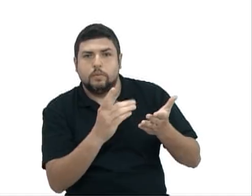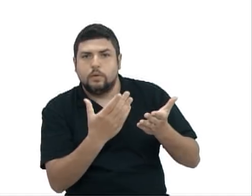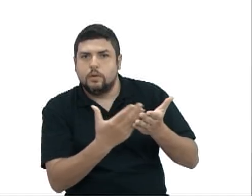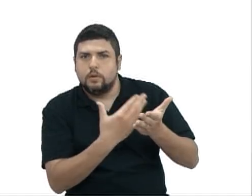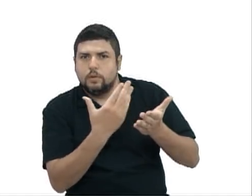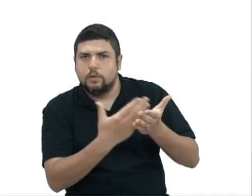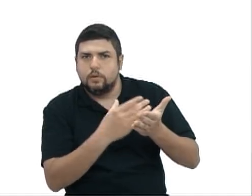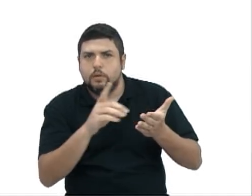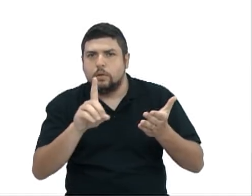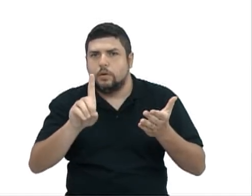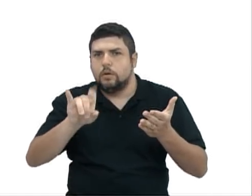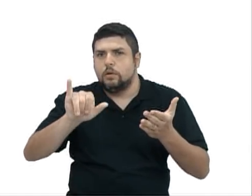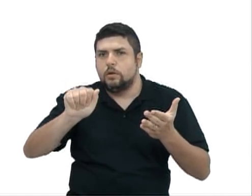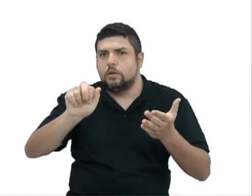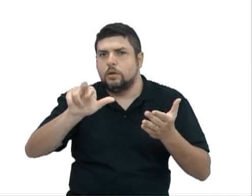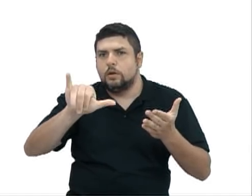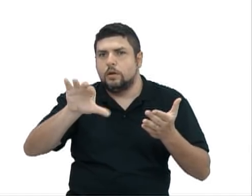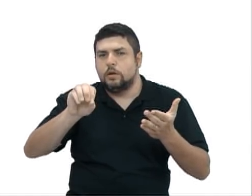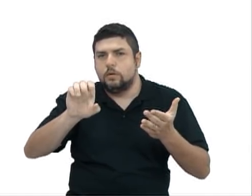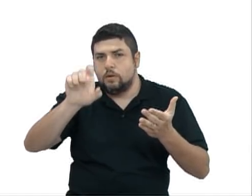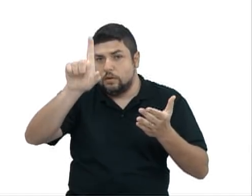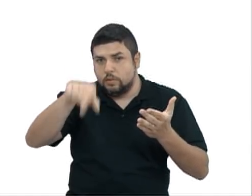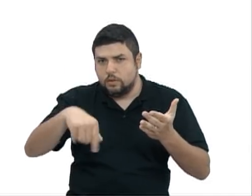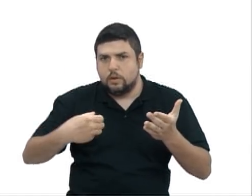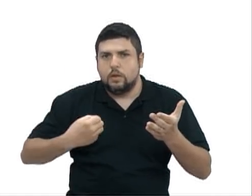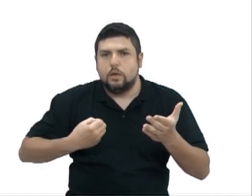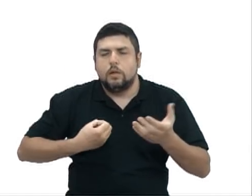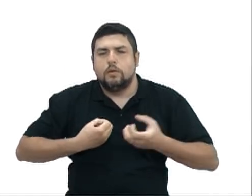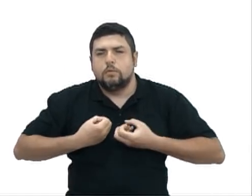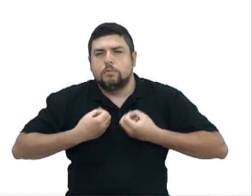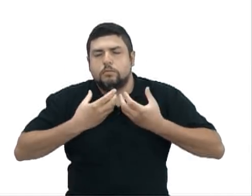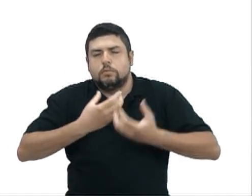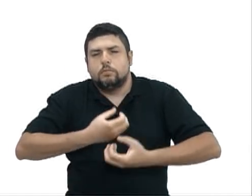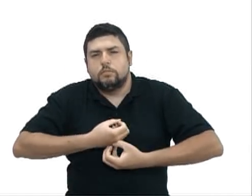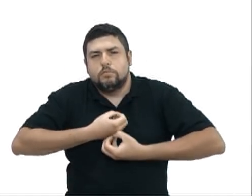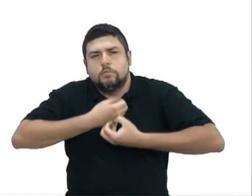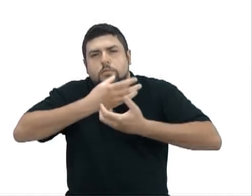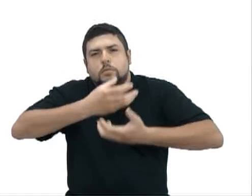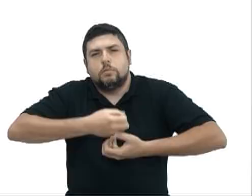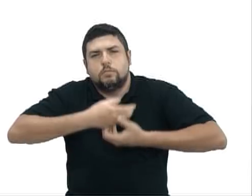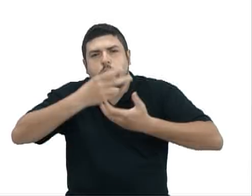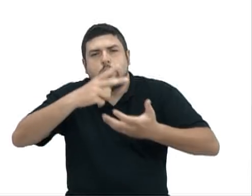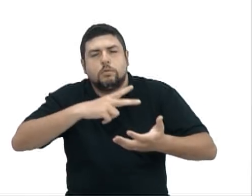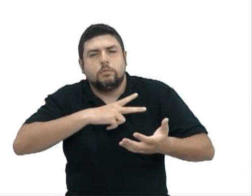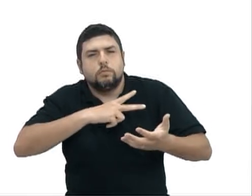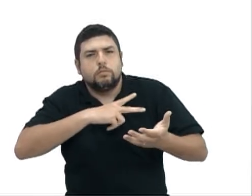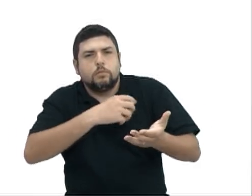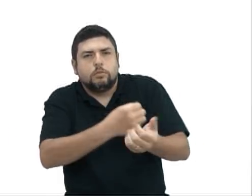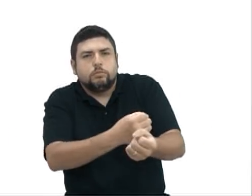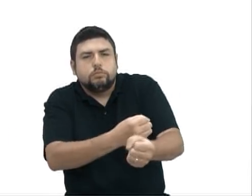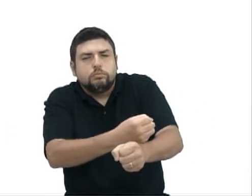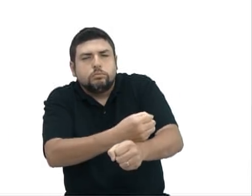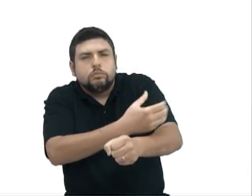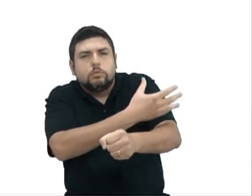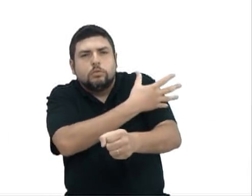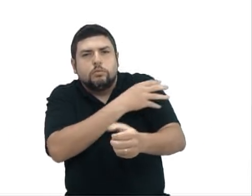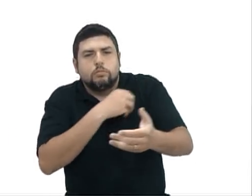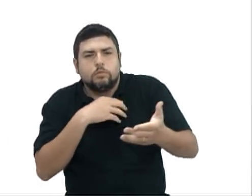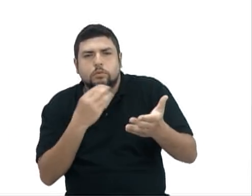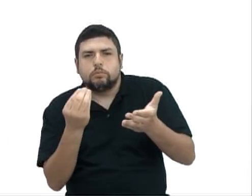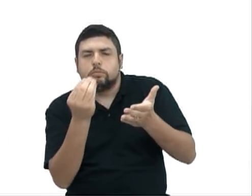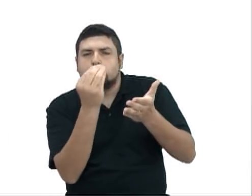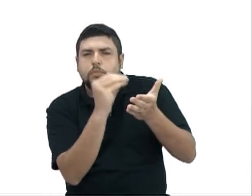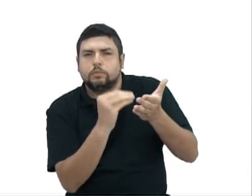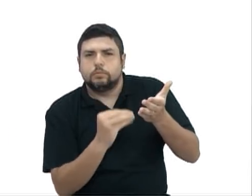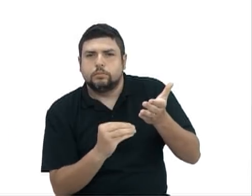de expressar as emoções e percepções individuais. Ou seja,